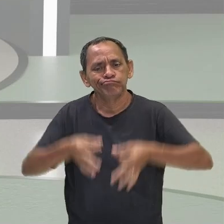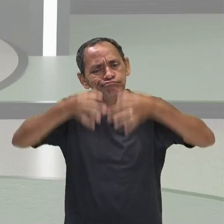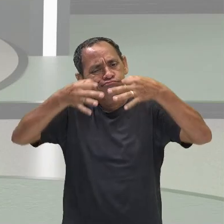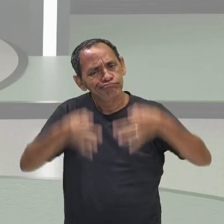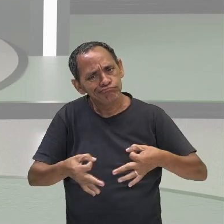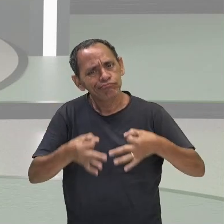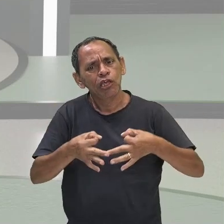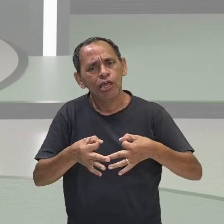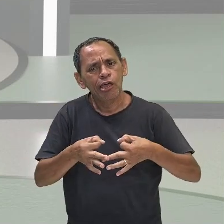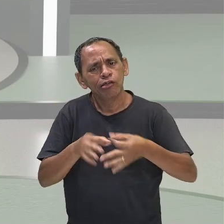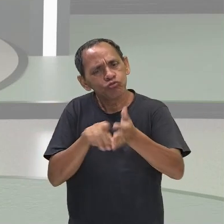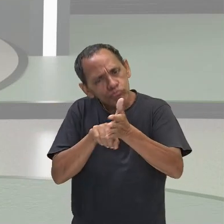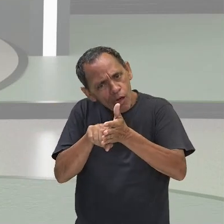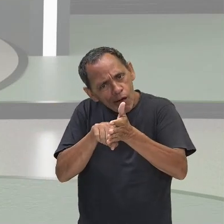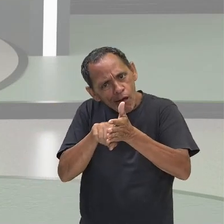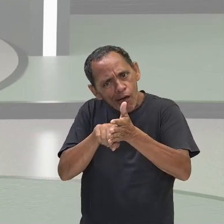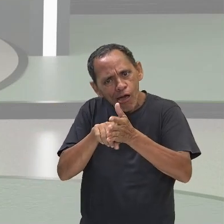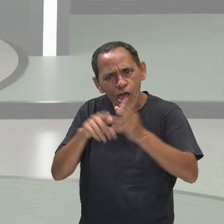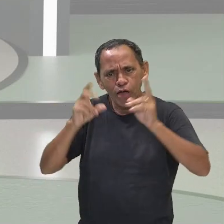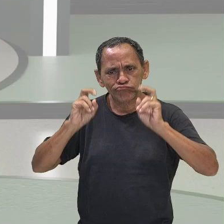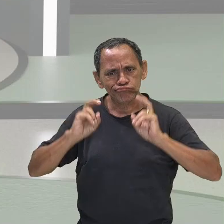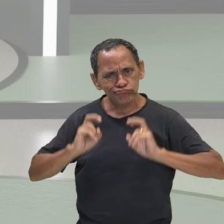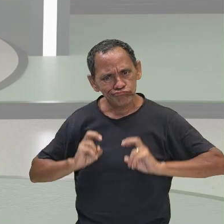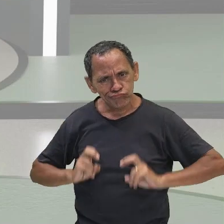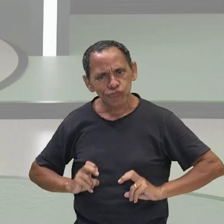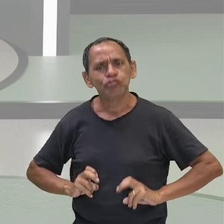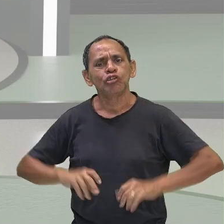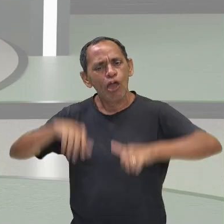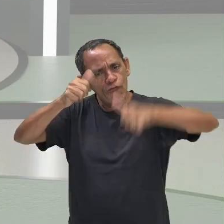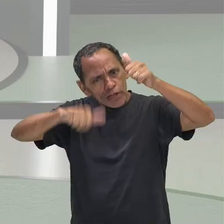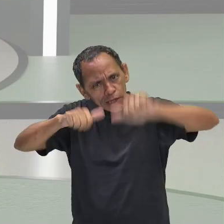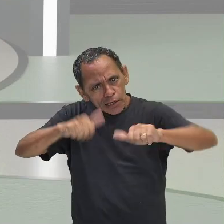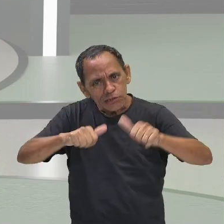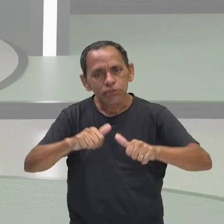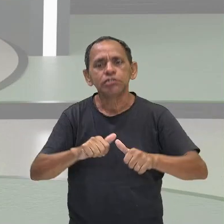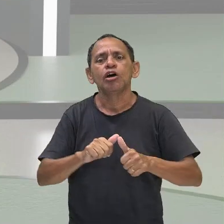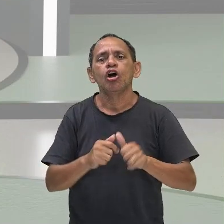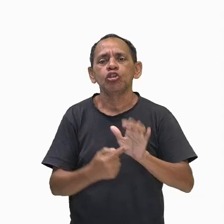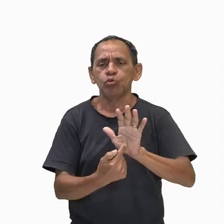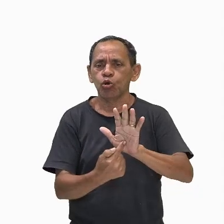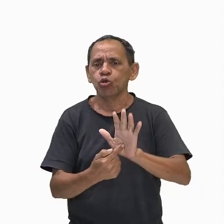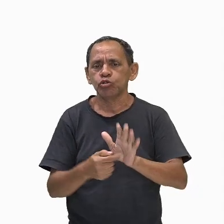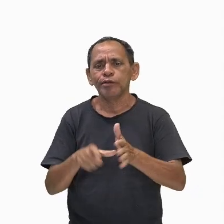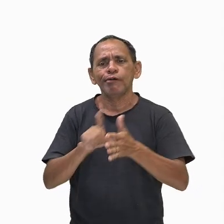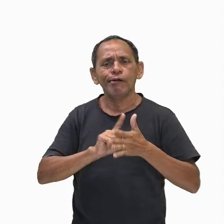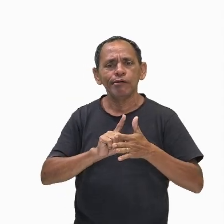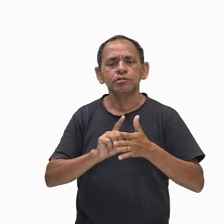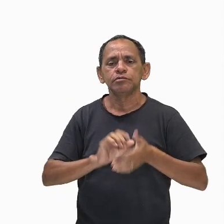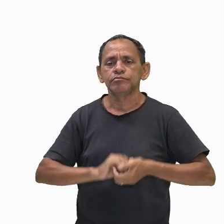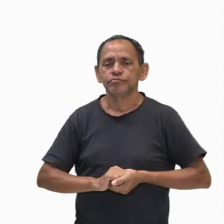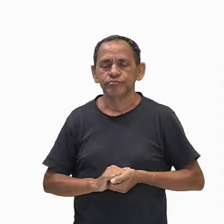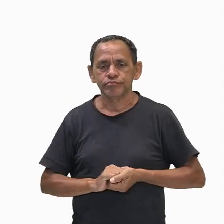desses exames diagnósticos que eu mostrei para vocês agora há pouco. Para a gente dar uma continuidade aí sobre